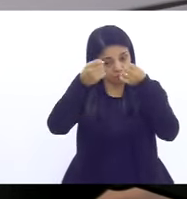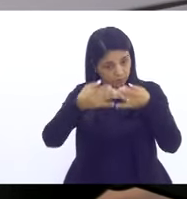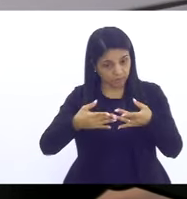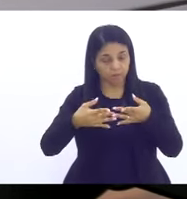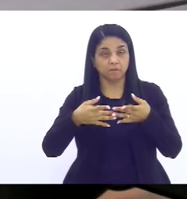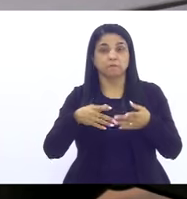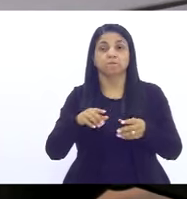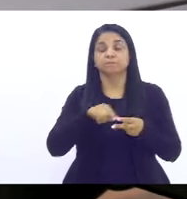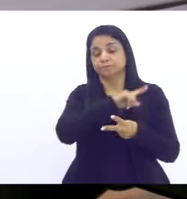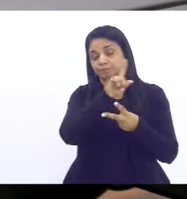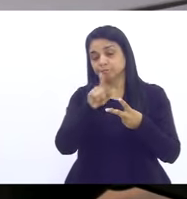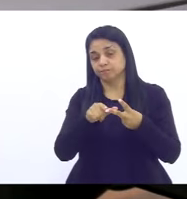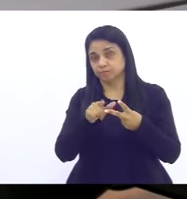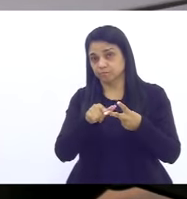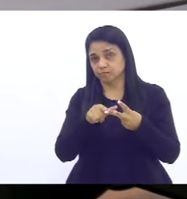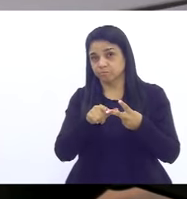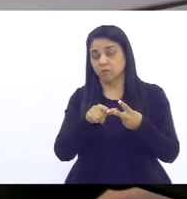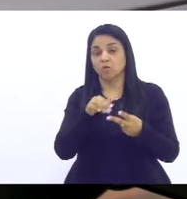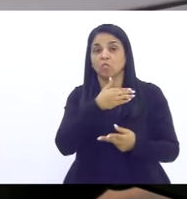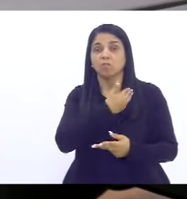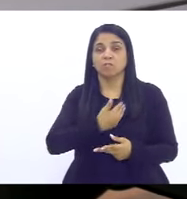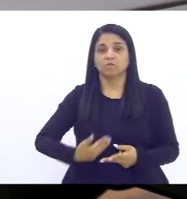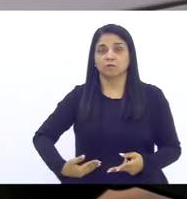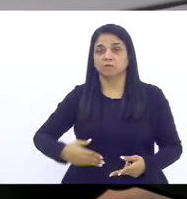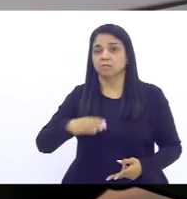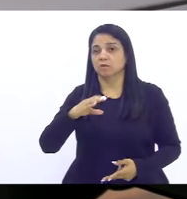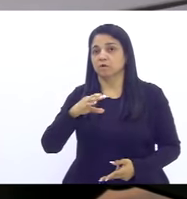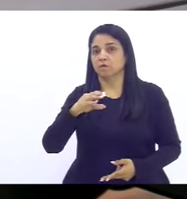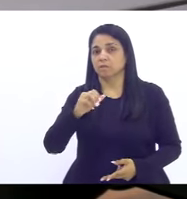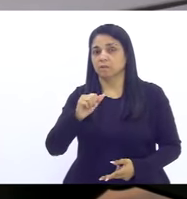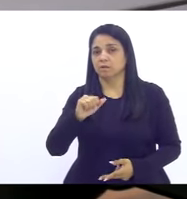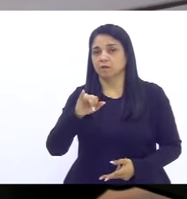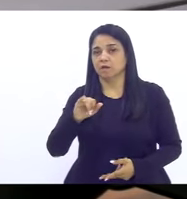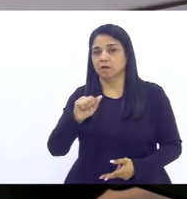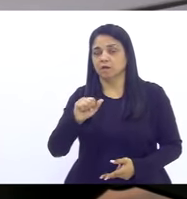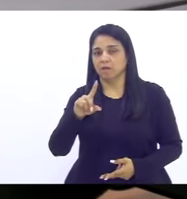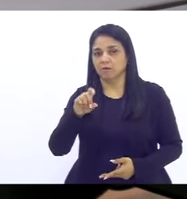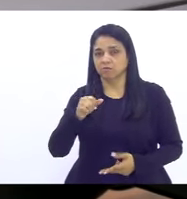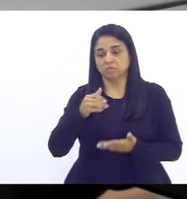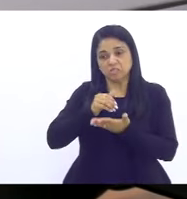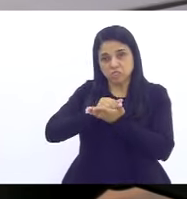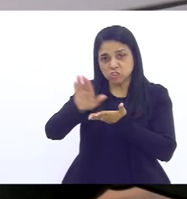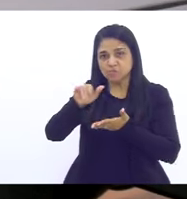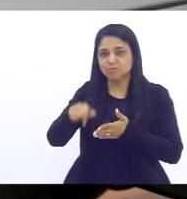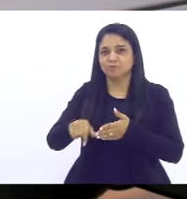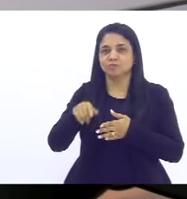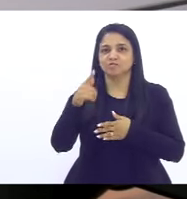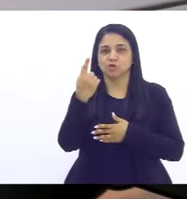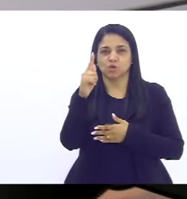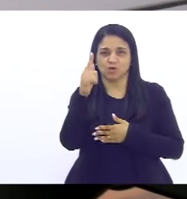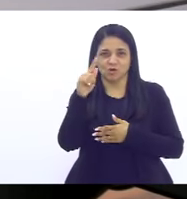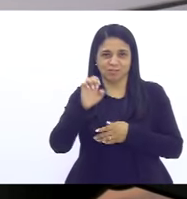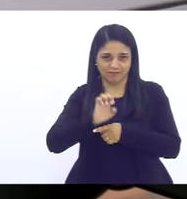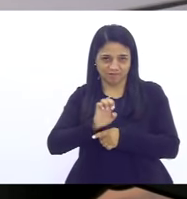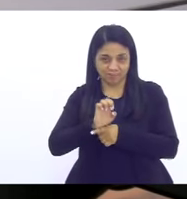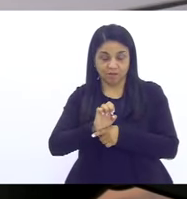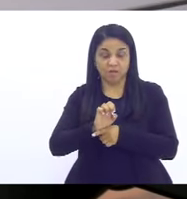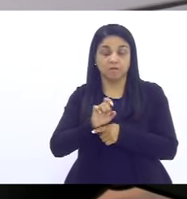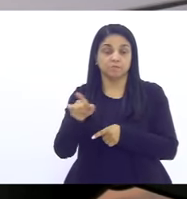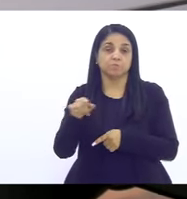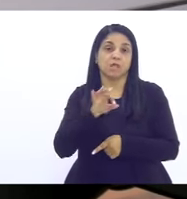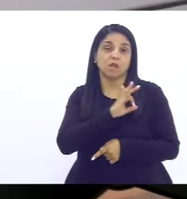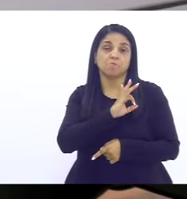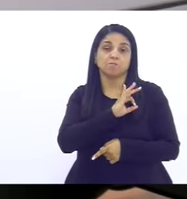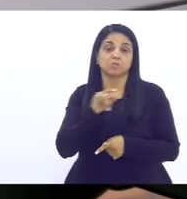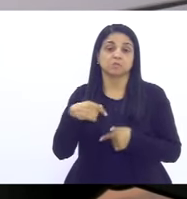segunda, eu quero parafrasear o governador Caiado, que recentemente expulsou a Enel de Goiás, que disse que a Enel é caso de polícia. E eu vou dizer por quê